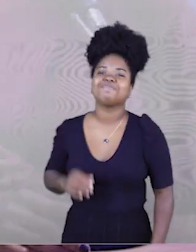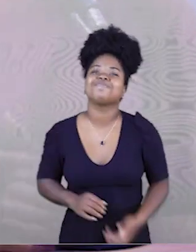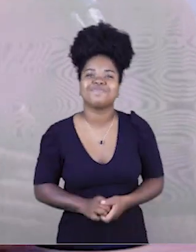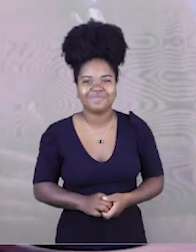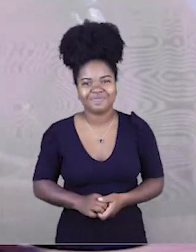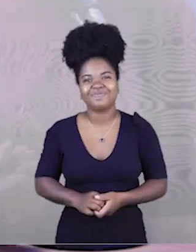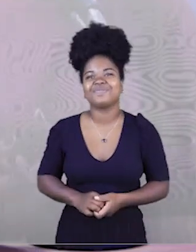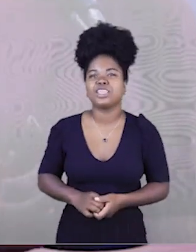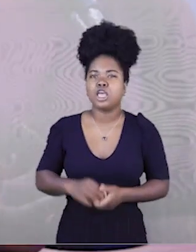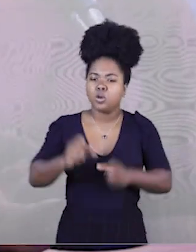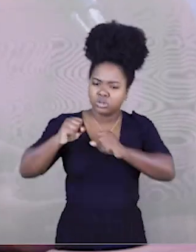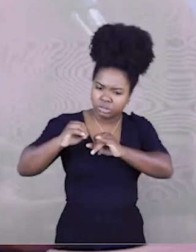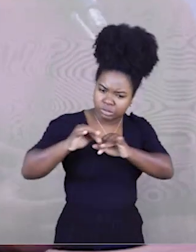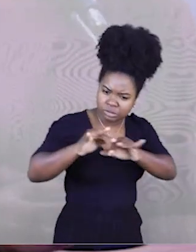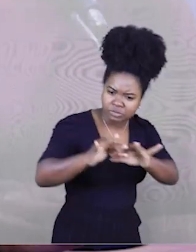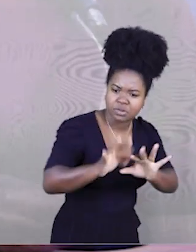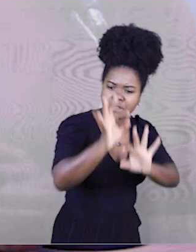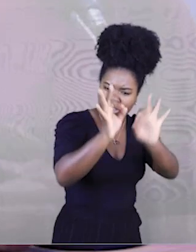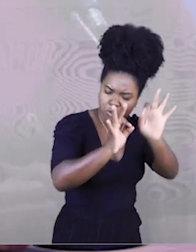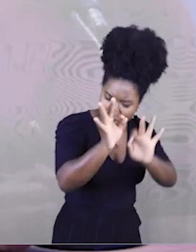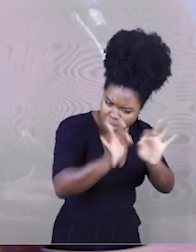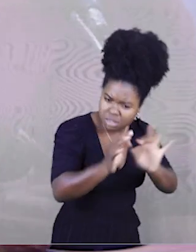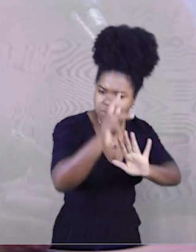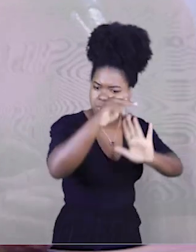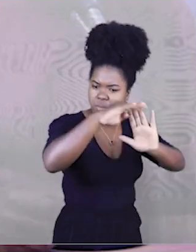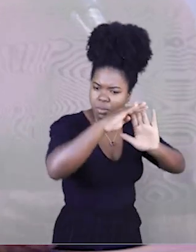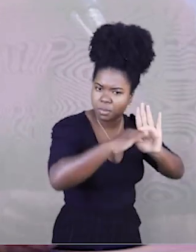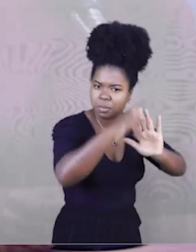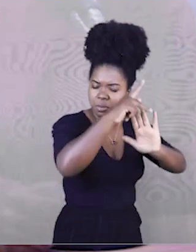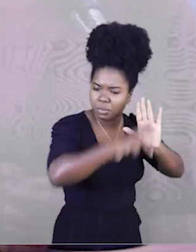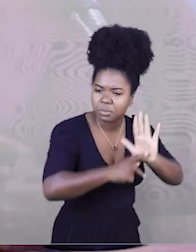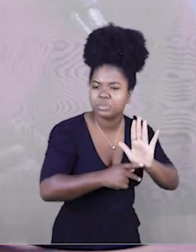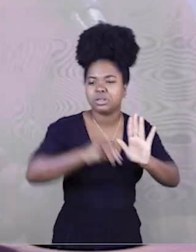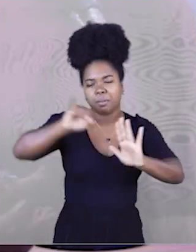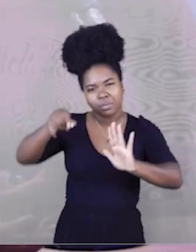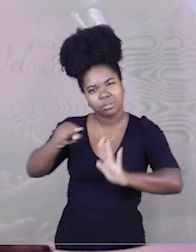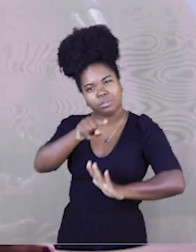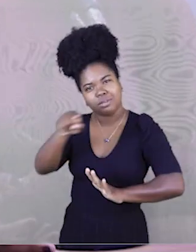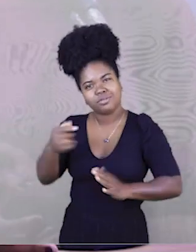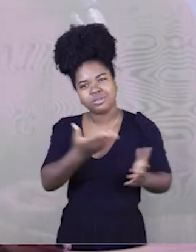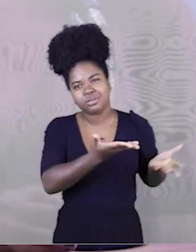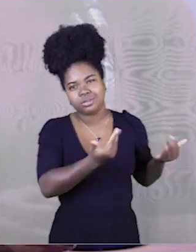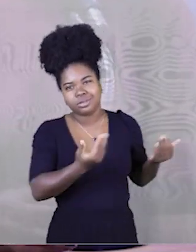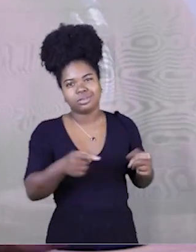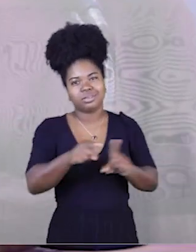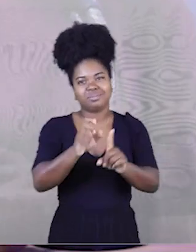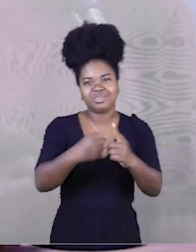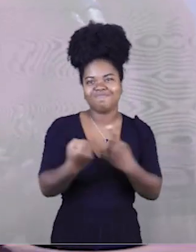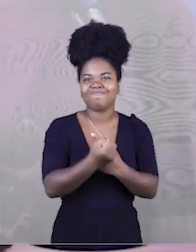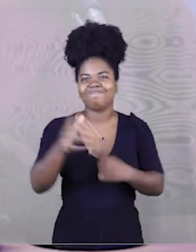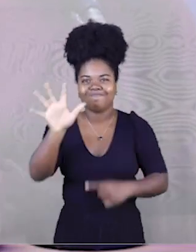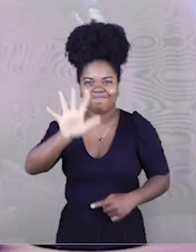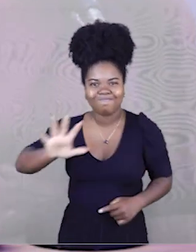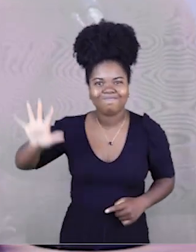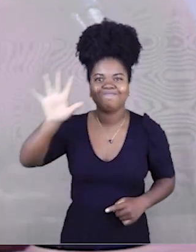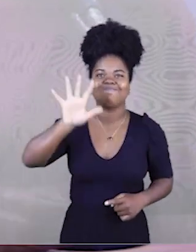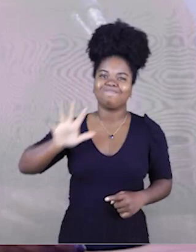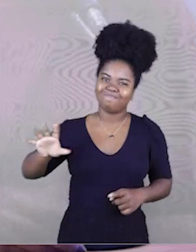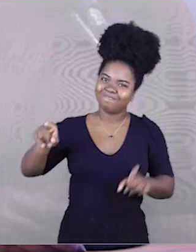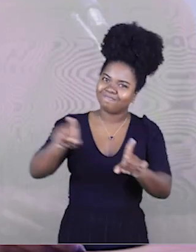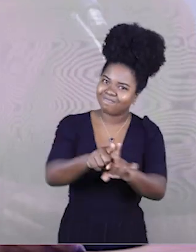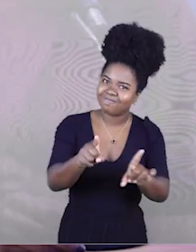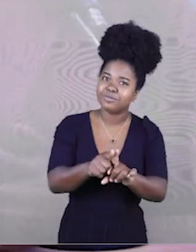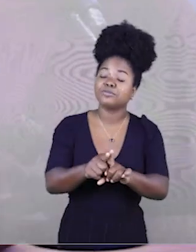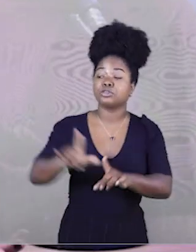@direitoshumanosma, onde nós divulgamos as ações, os nossos programas, oportunidades para os jovens e também para a sociedade